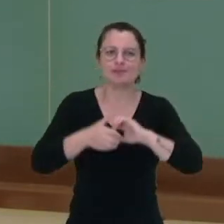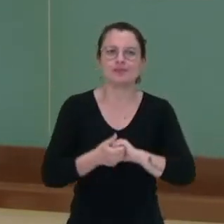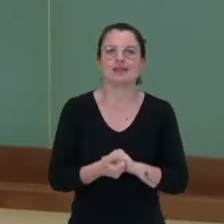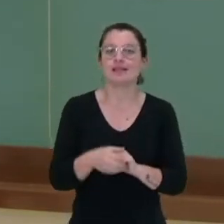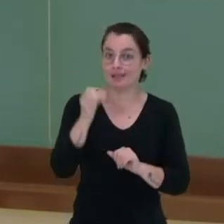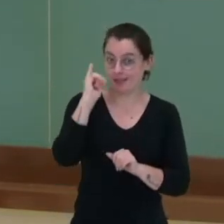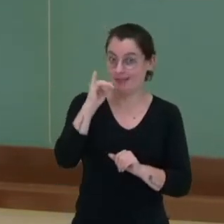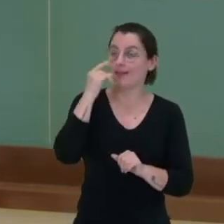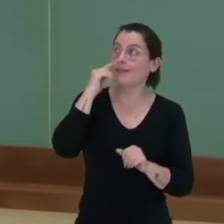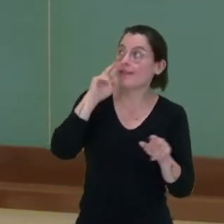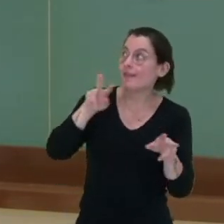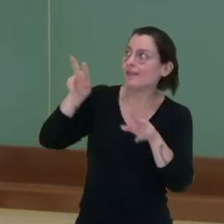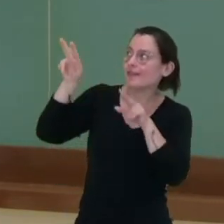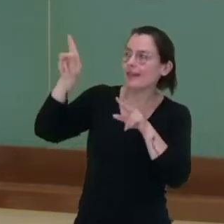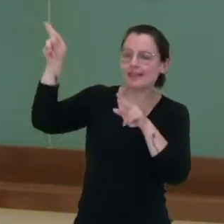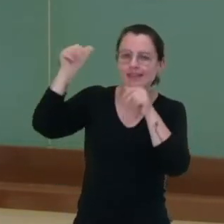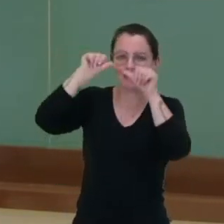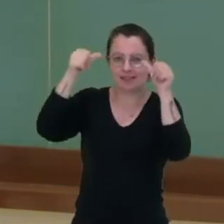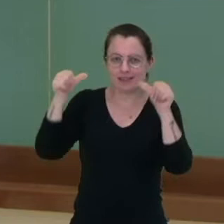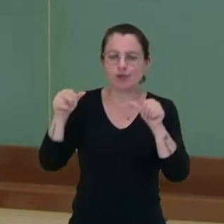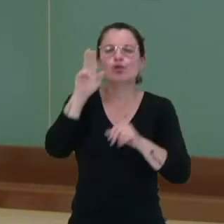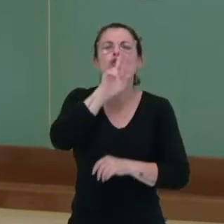antropozoomórficos. Vamos repetir,